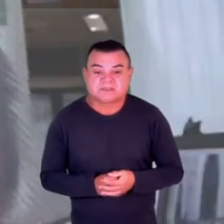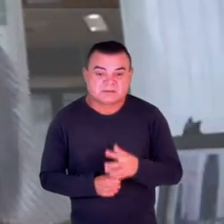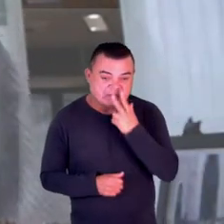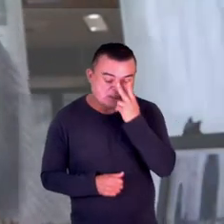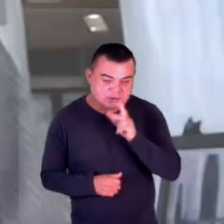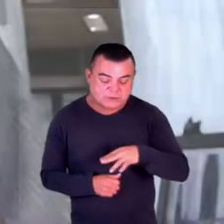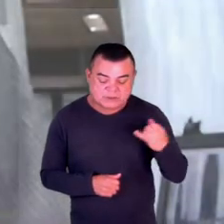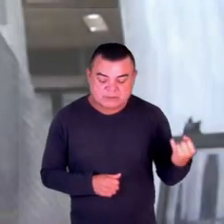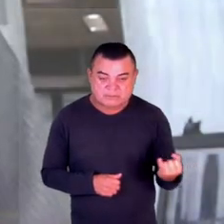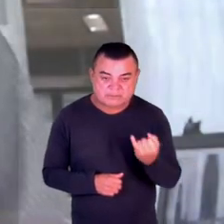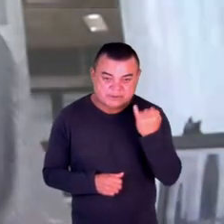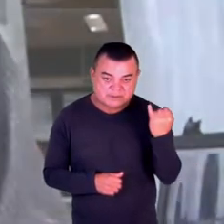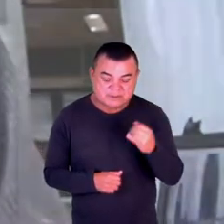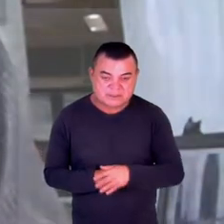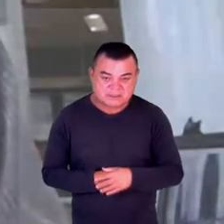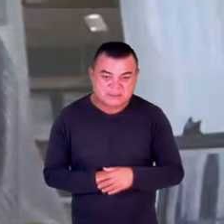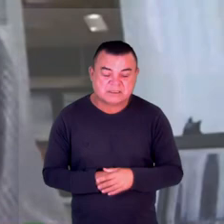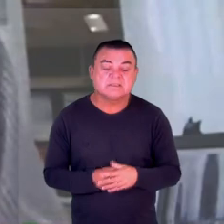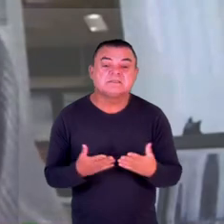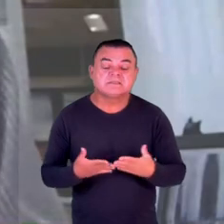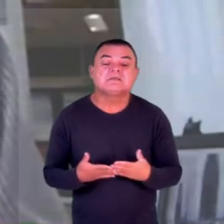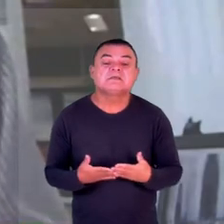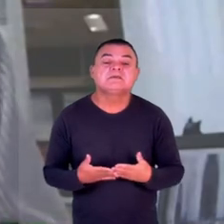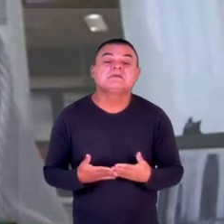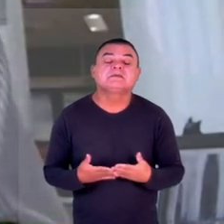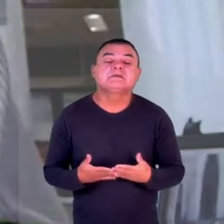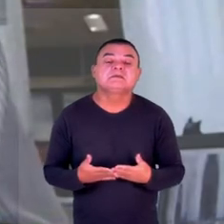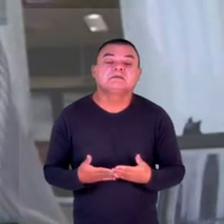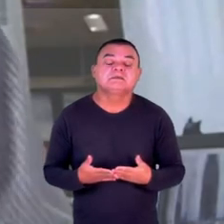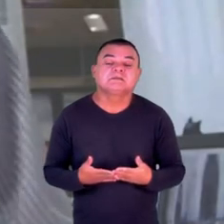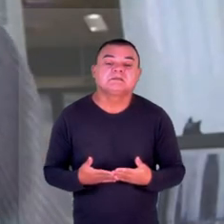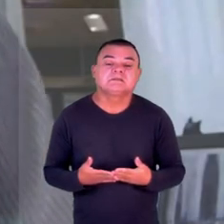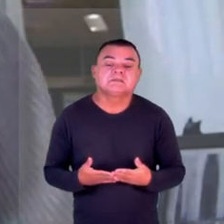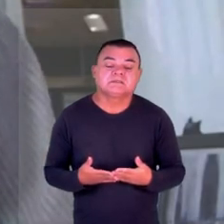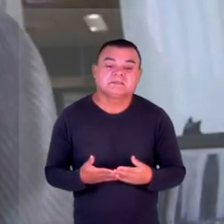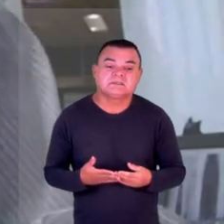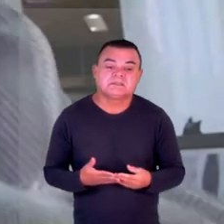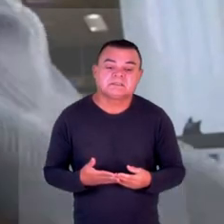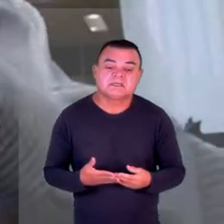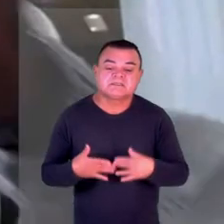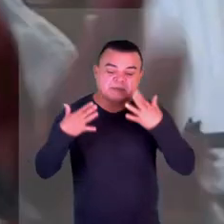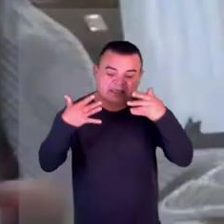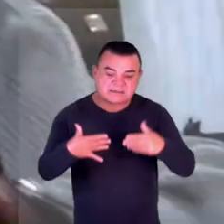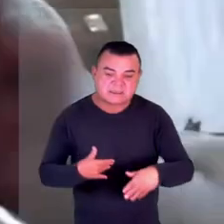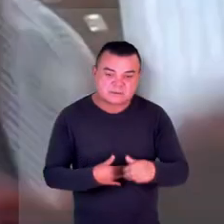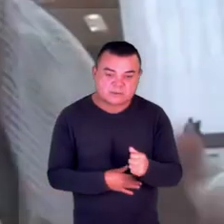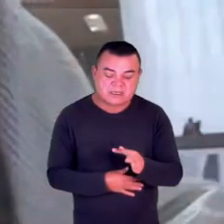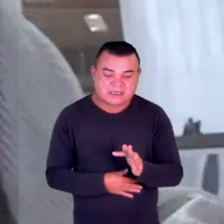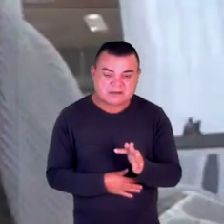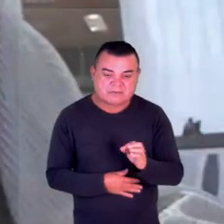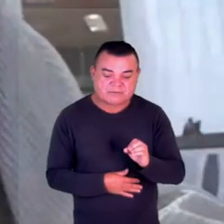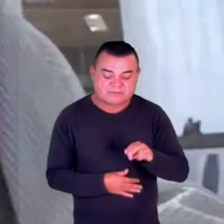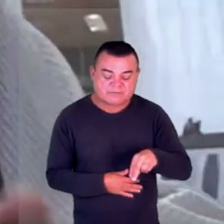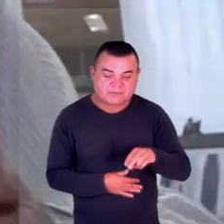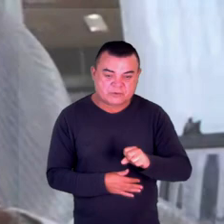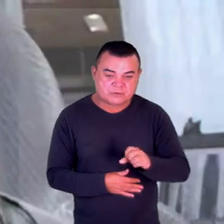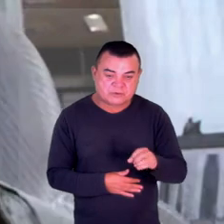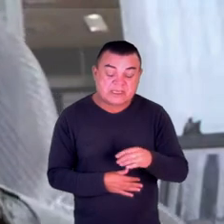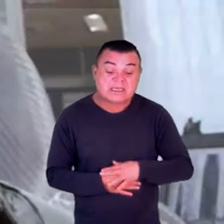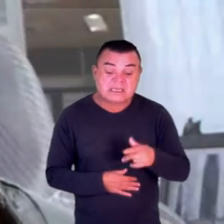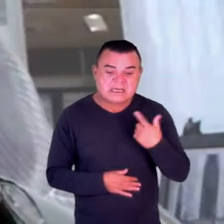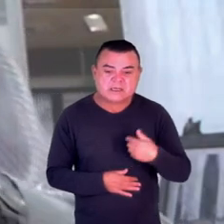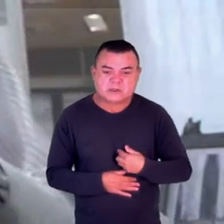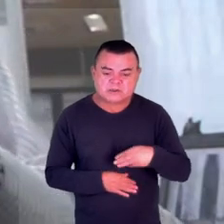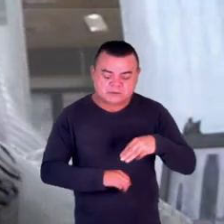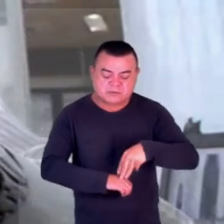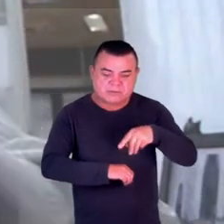é importante essa esse assino que o que o que o Afonso faz e ele é nosso mestre nessa área né de